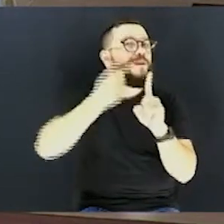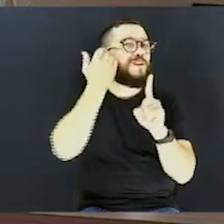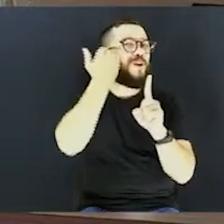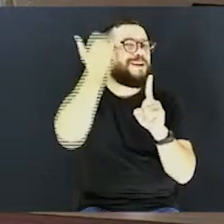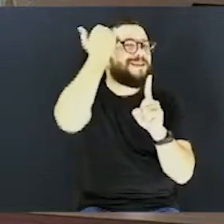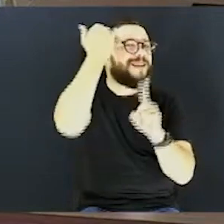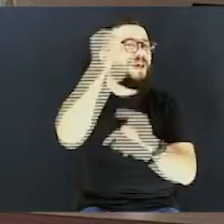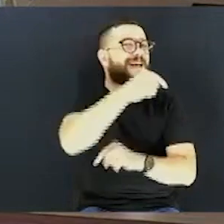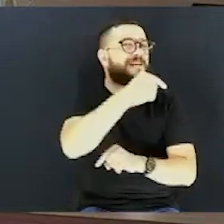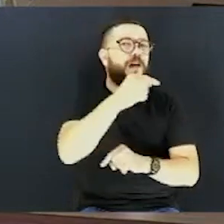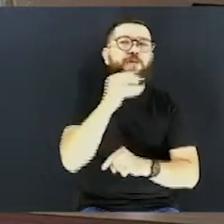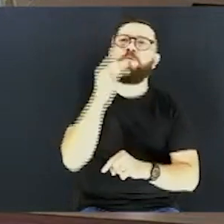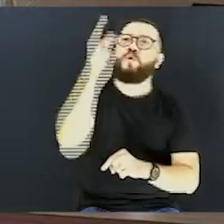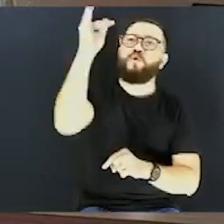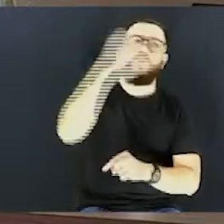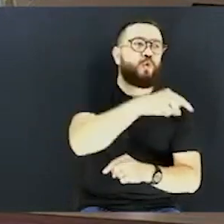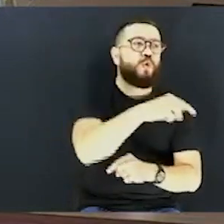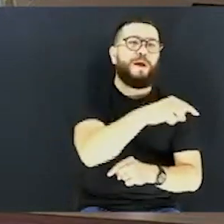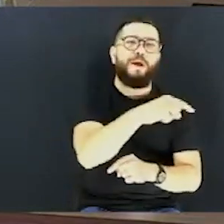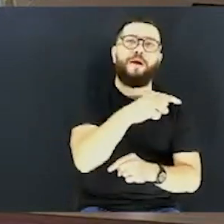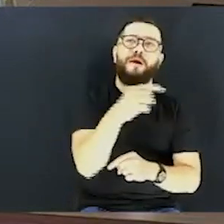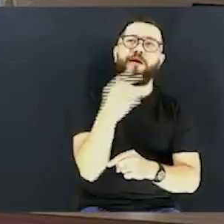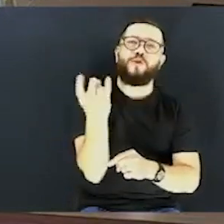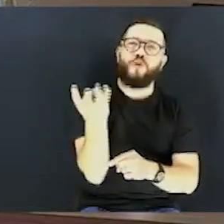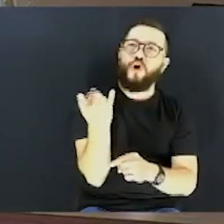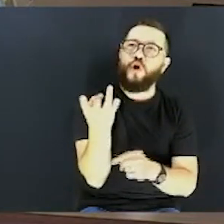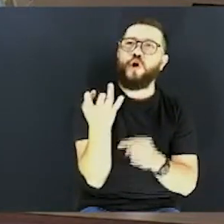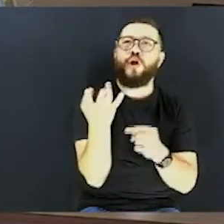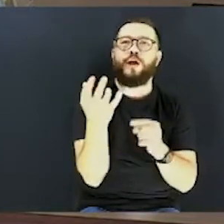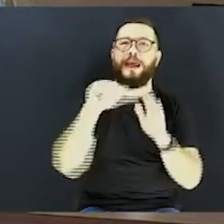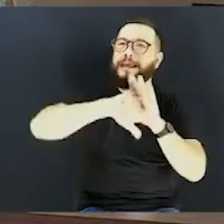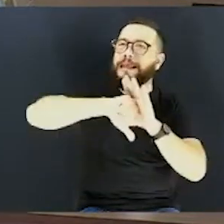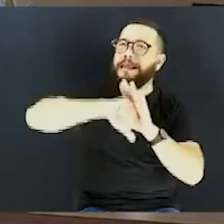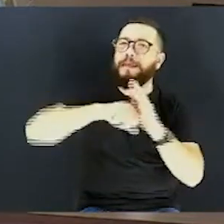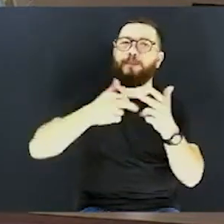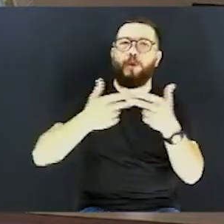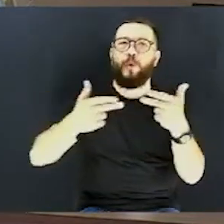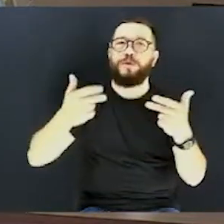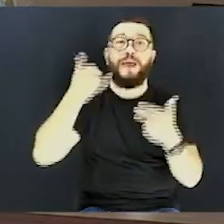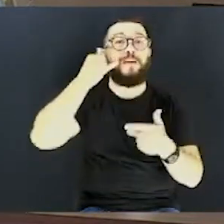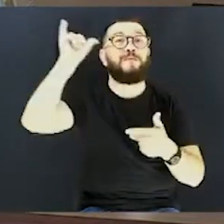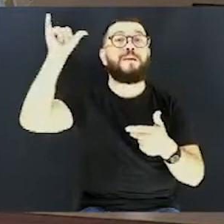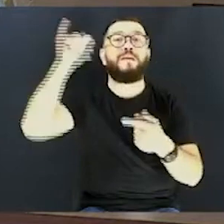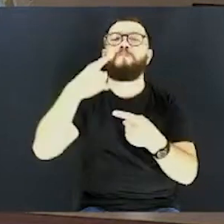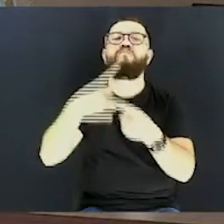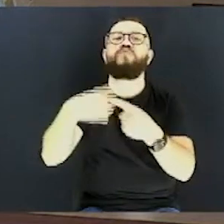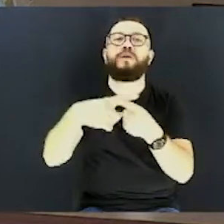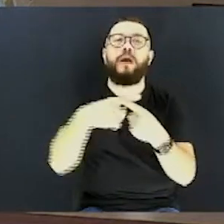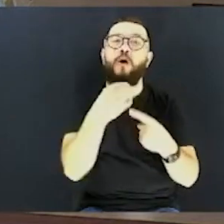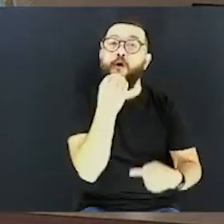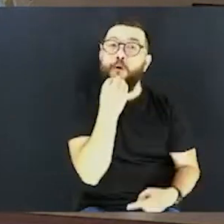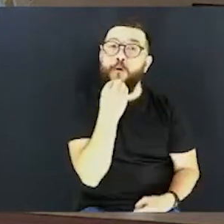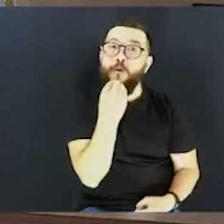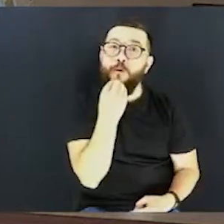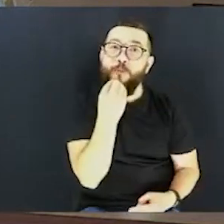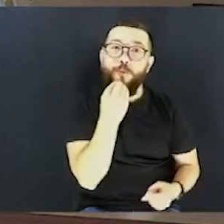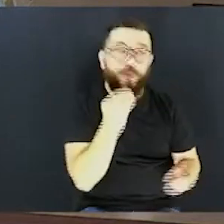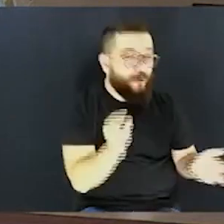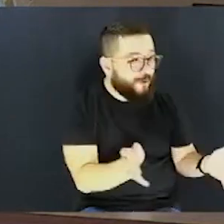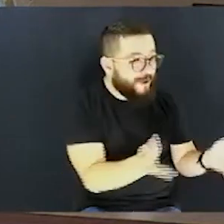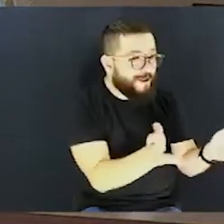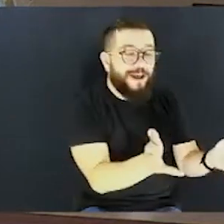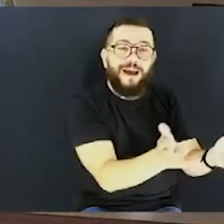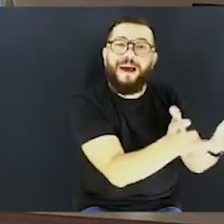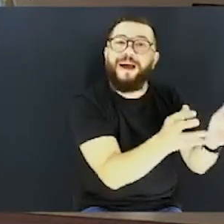se envolver com criminalidade, entre tantas outras coisas. Quando a gente oferece oportunidade de educação, quando a gente oferece oportunidade